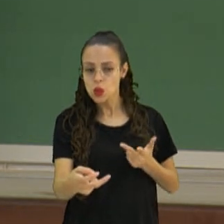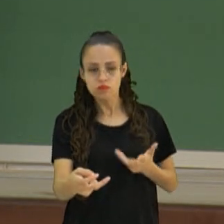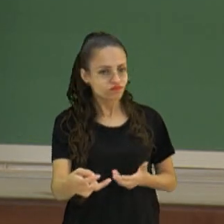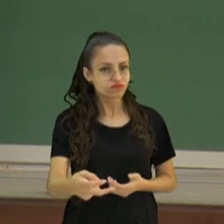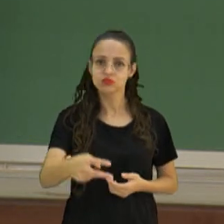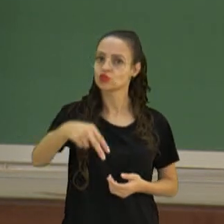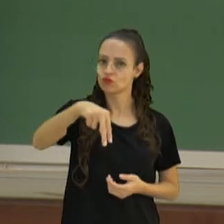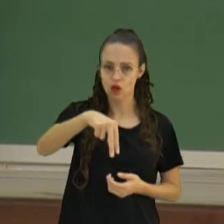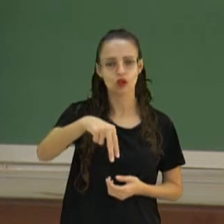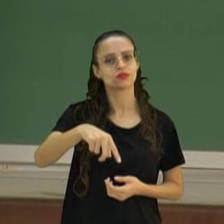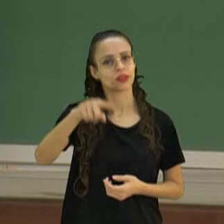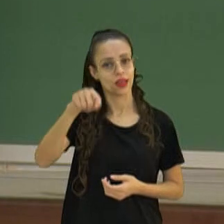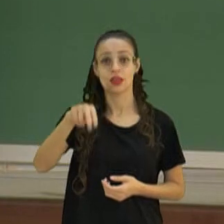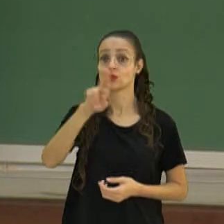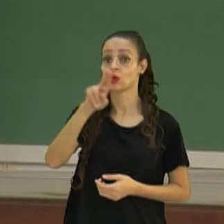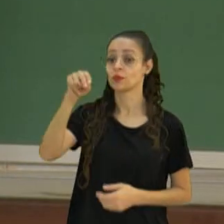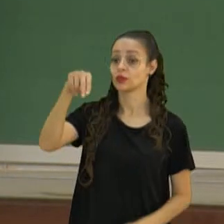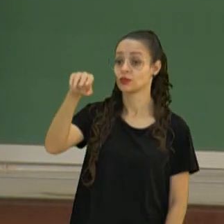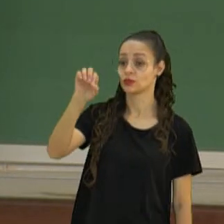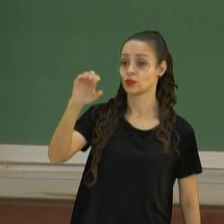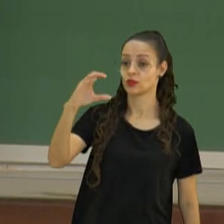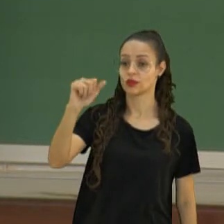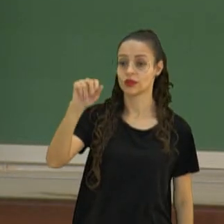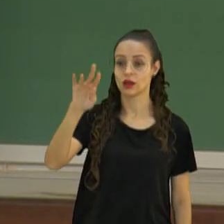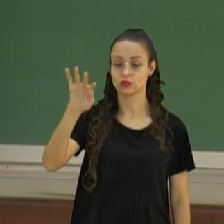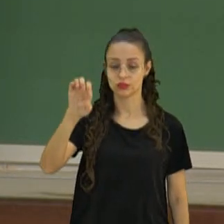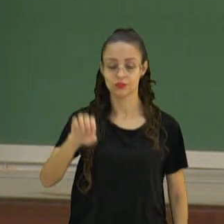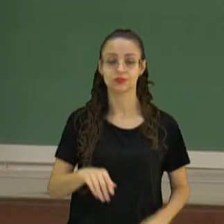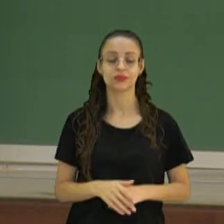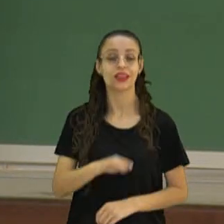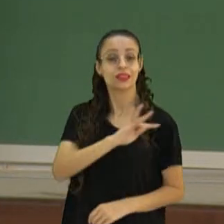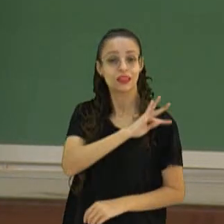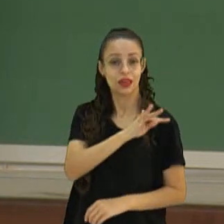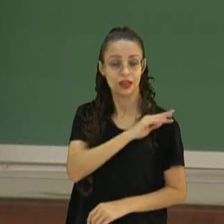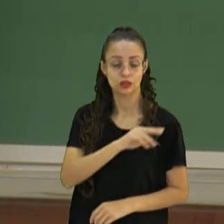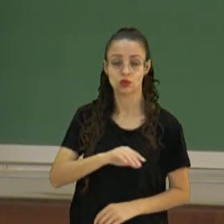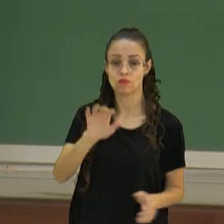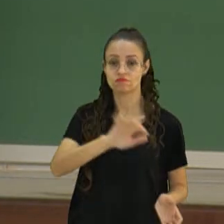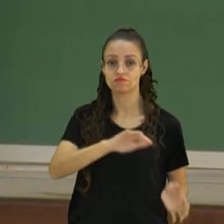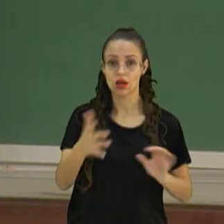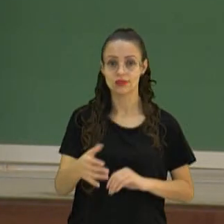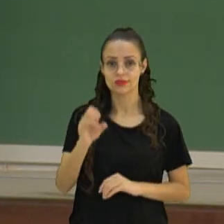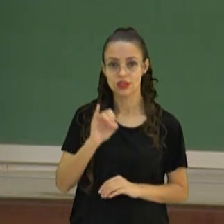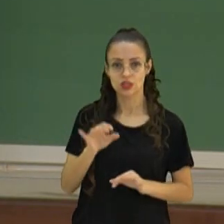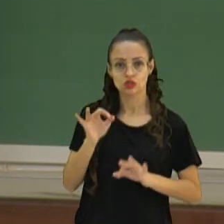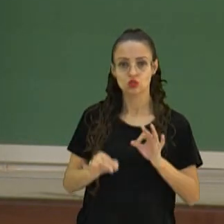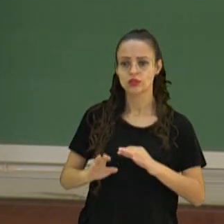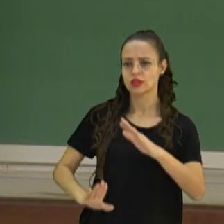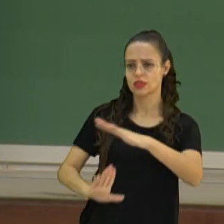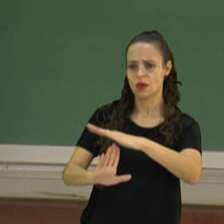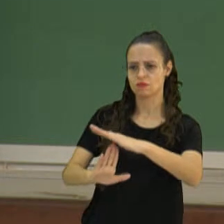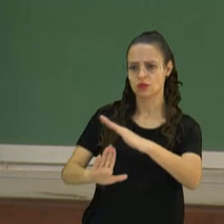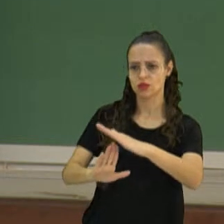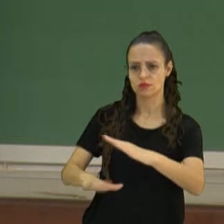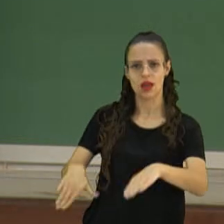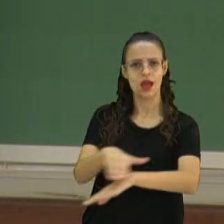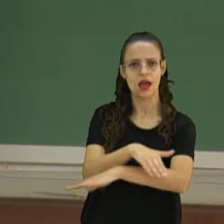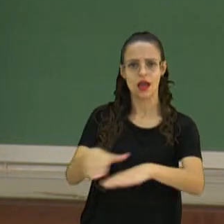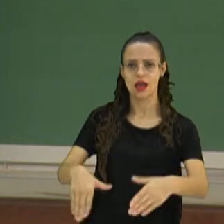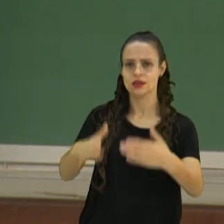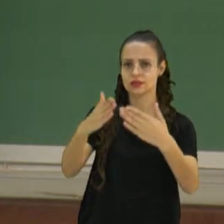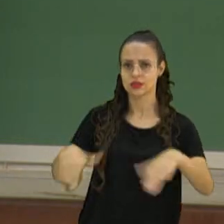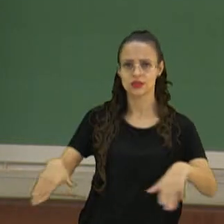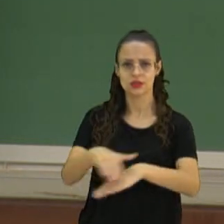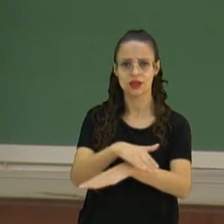retornar, temos nocaute. Nocaute técnico, como que funciona, né? Então é quando o árbitro vai interromper a luta e vai encerrar a luta. O árbitro